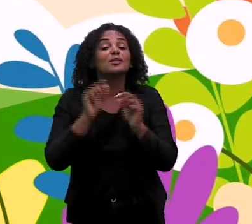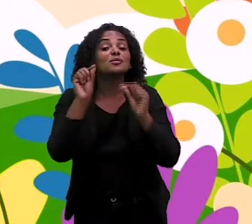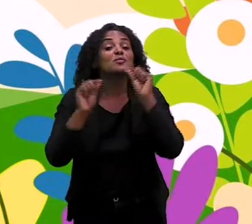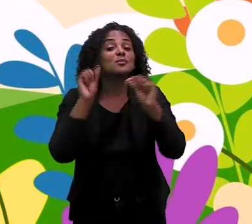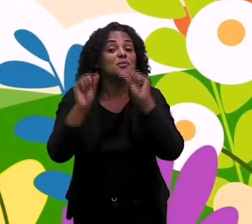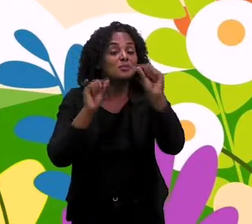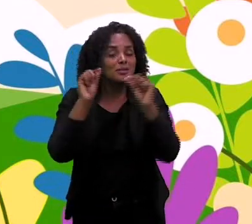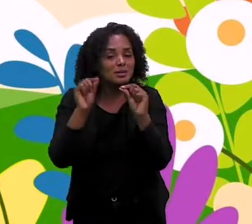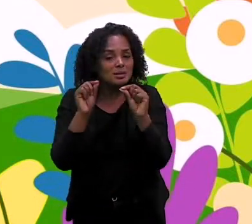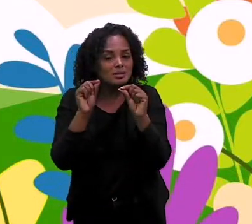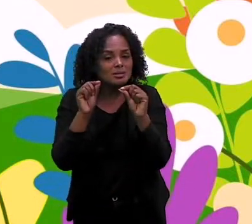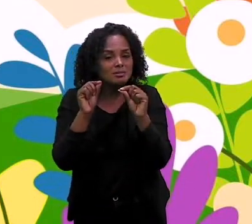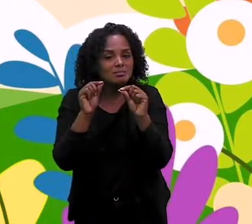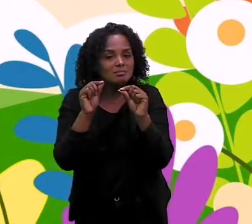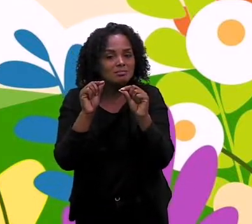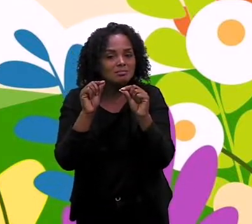fez?